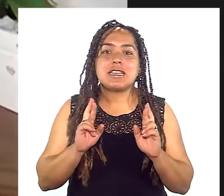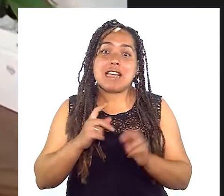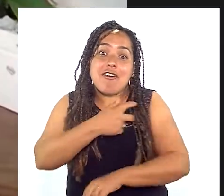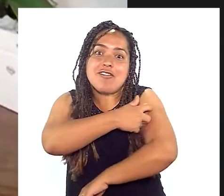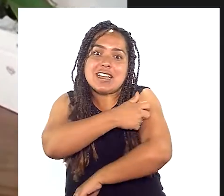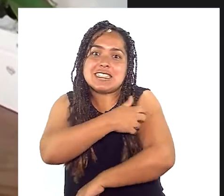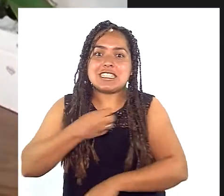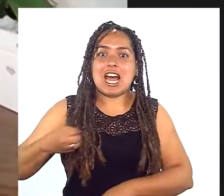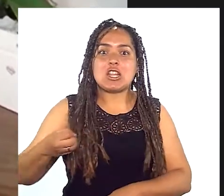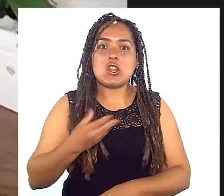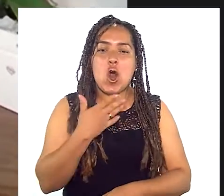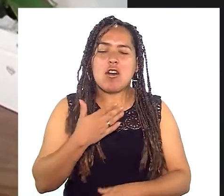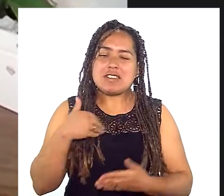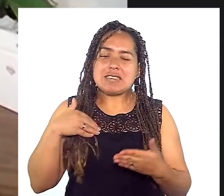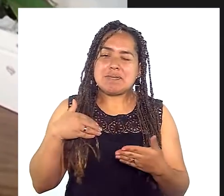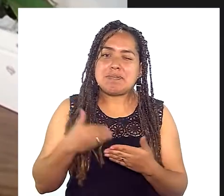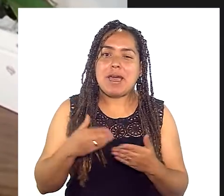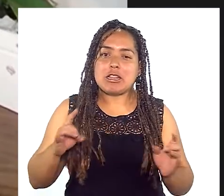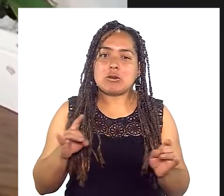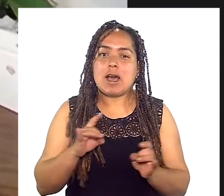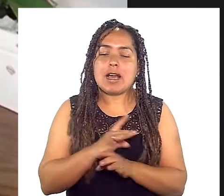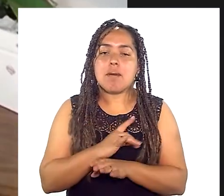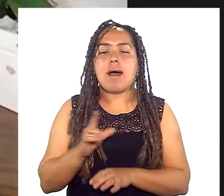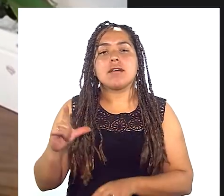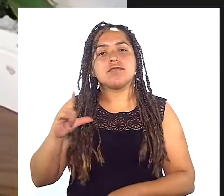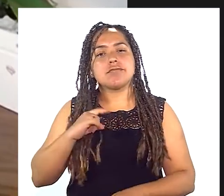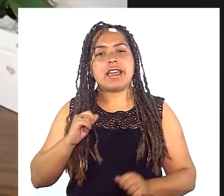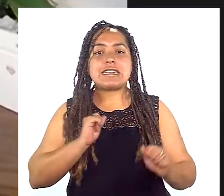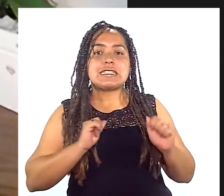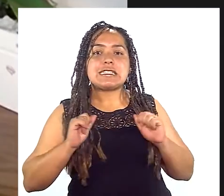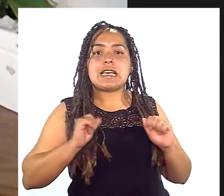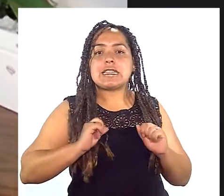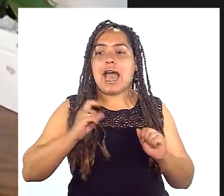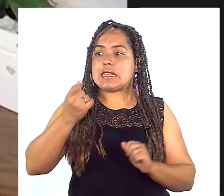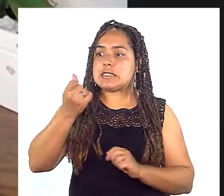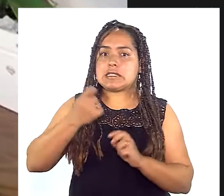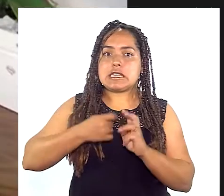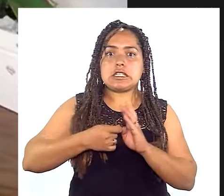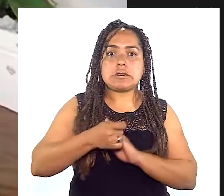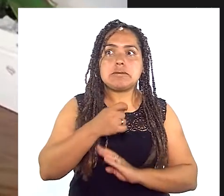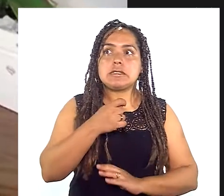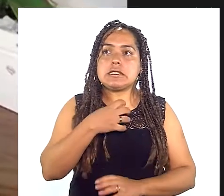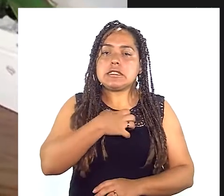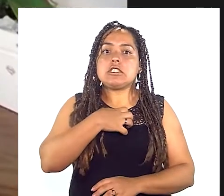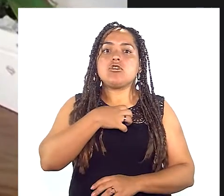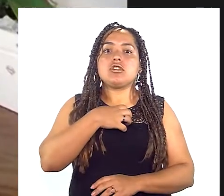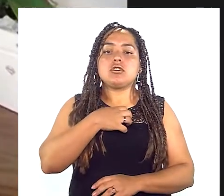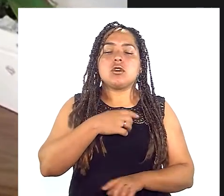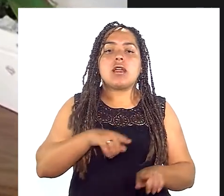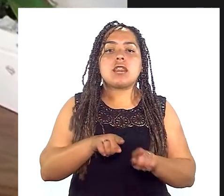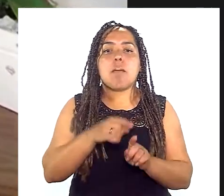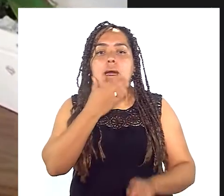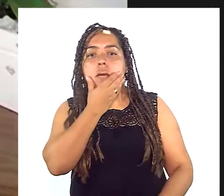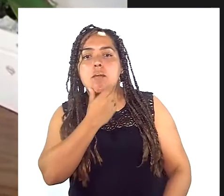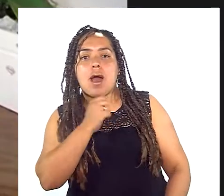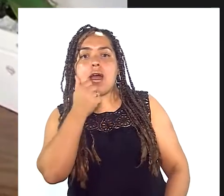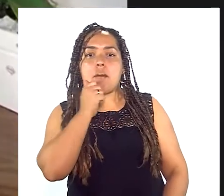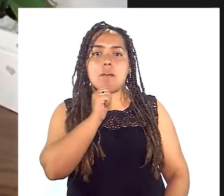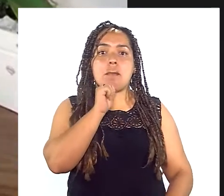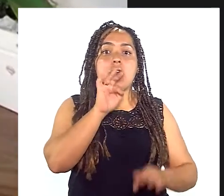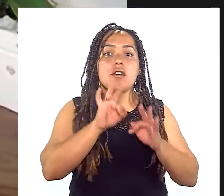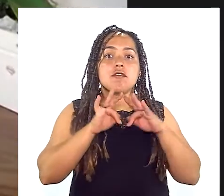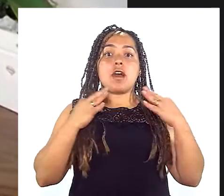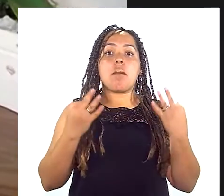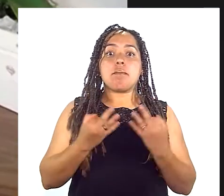menos uns 6 meses, com muita incerteza. Isso gera muita ansiedade, inclusive para os pais, né? Eu costumo dizer que as crianças